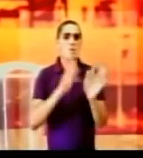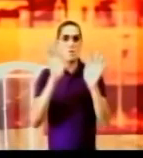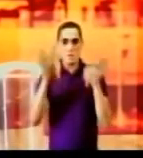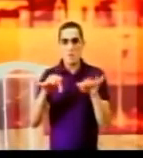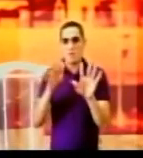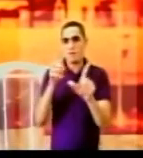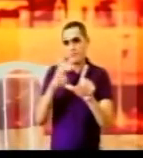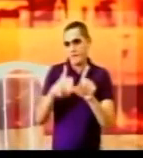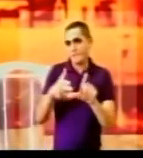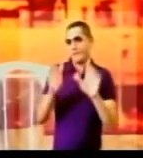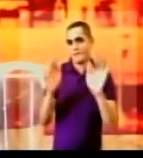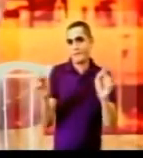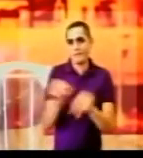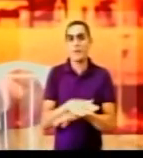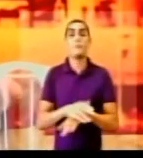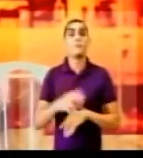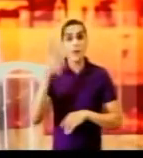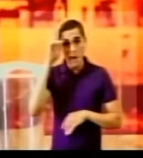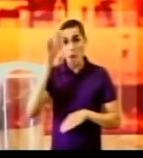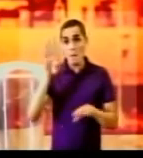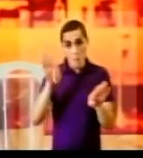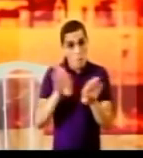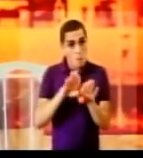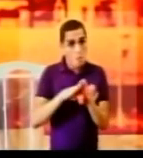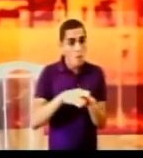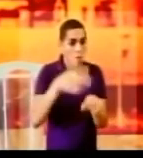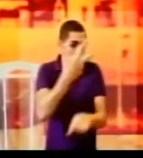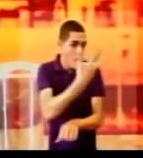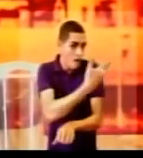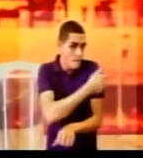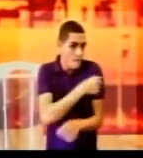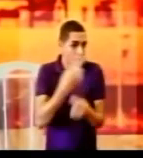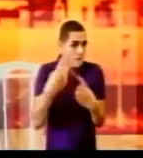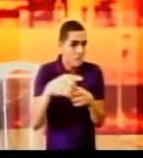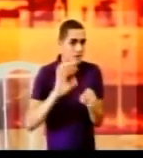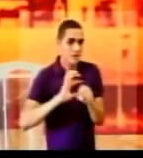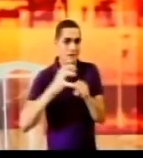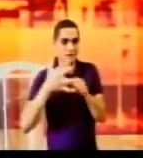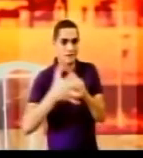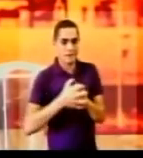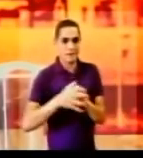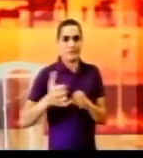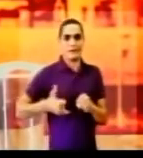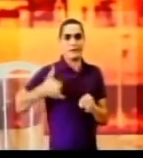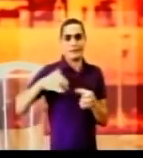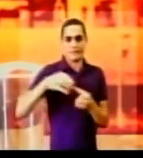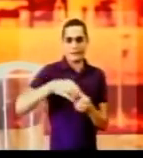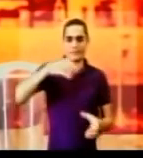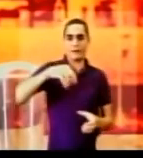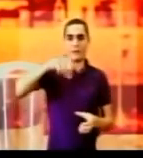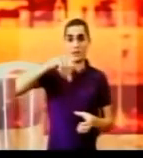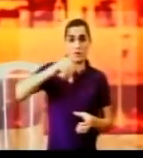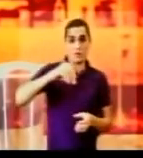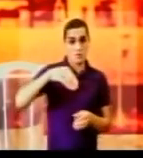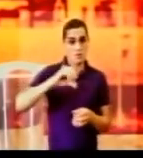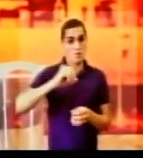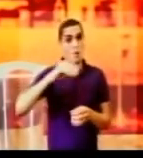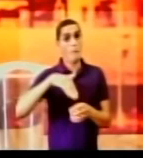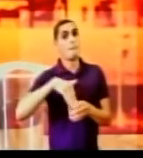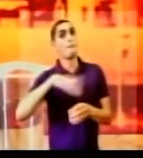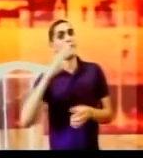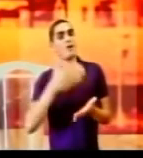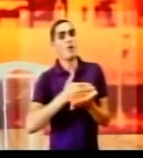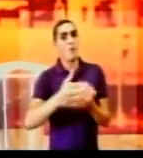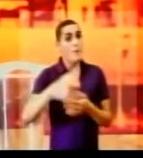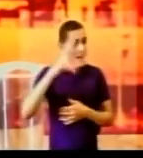nossa transmissão aqui. Lembrando, então, que a vacinação contra a Covid para os idosos com 90 anos ou mais